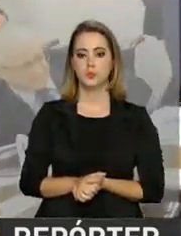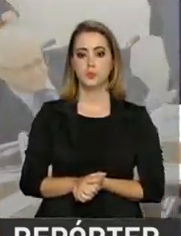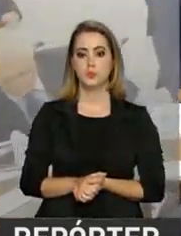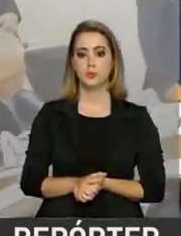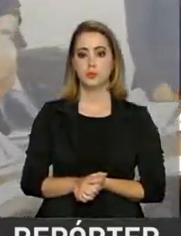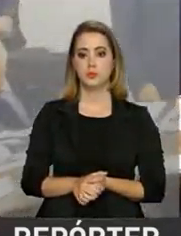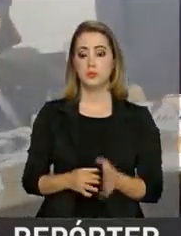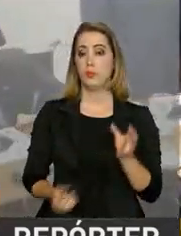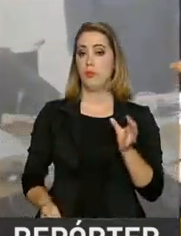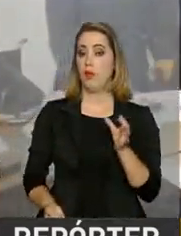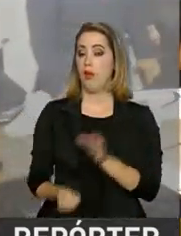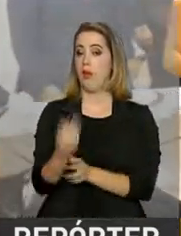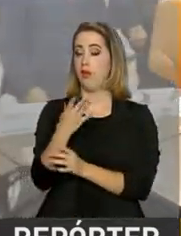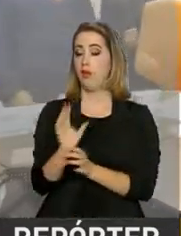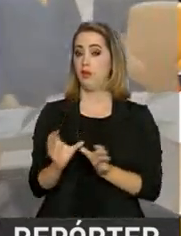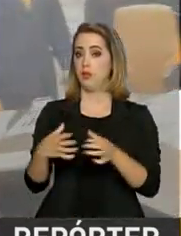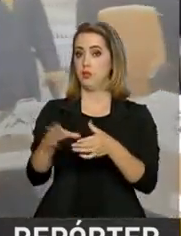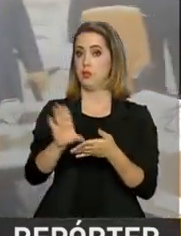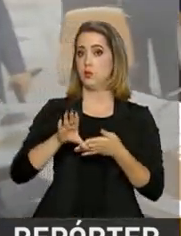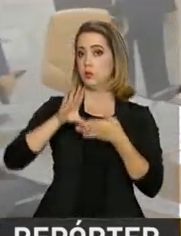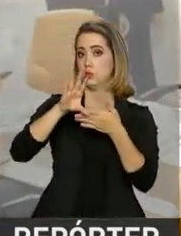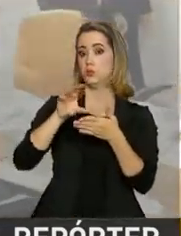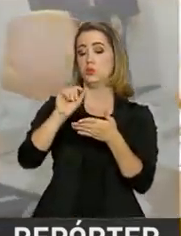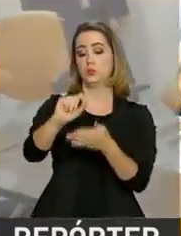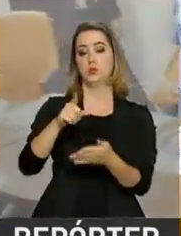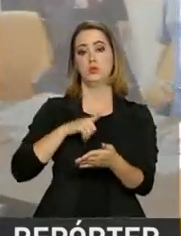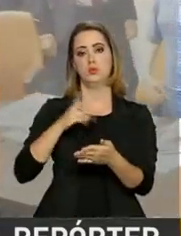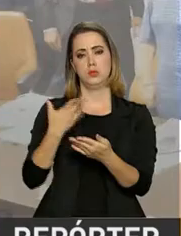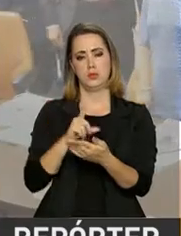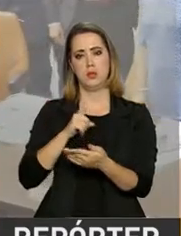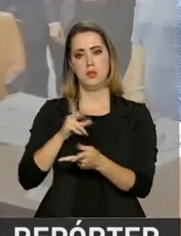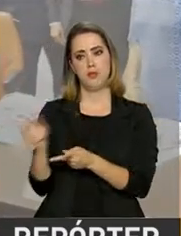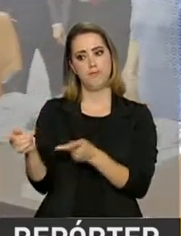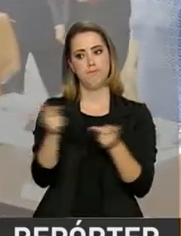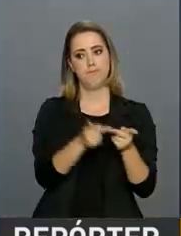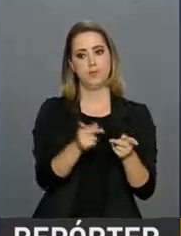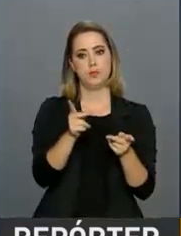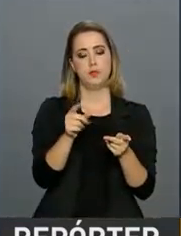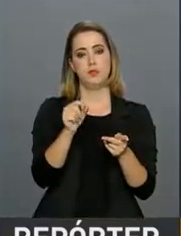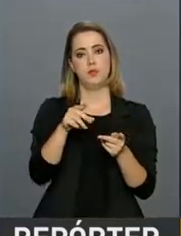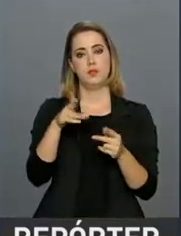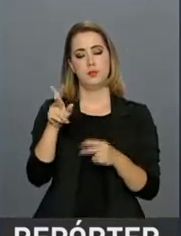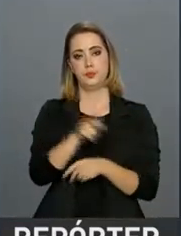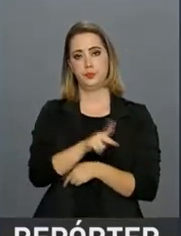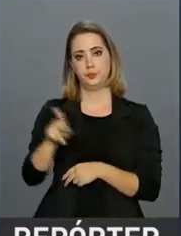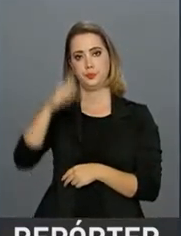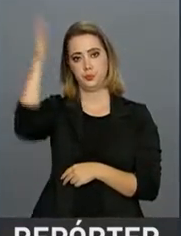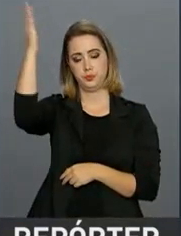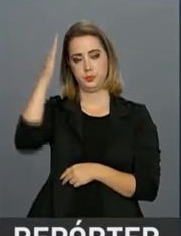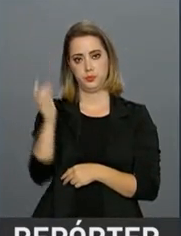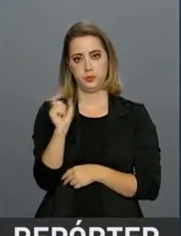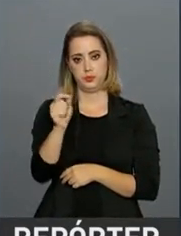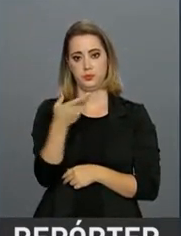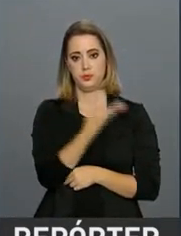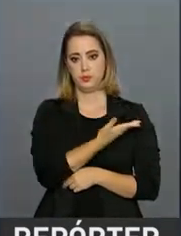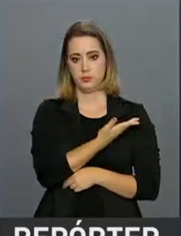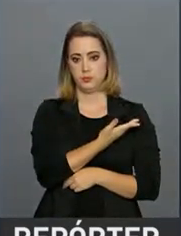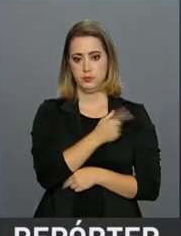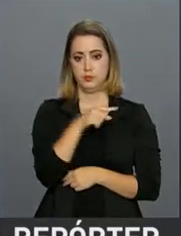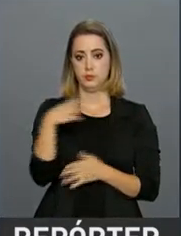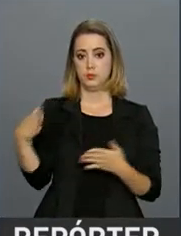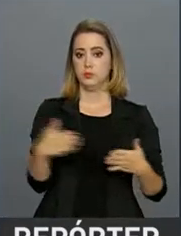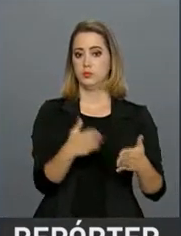A instalação do Conselho Consultivo contou com a presença do presidente Michel Temer. O país está, penso eu, no